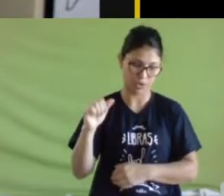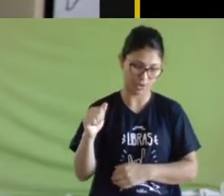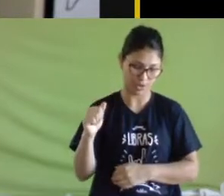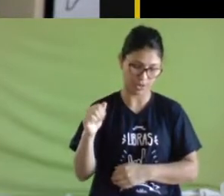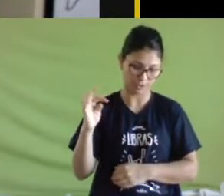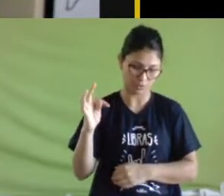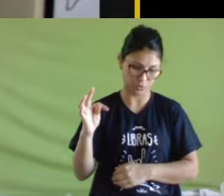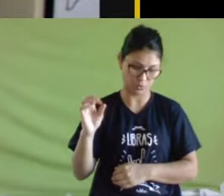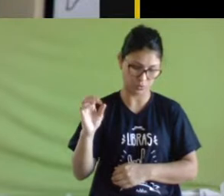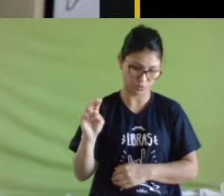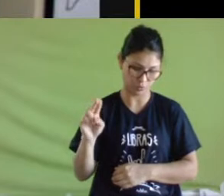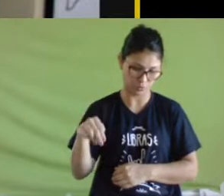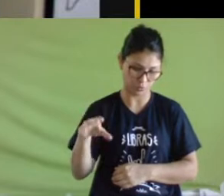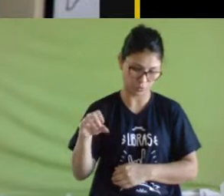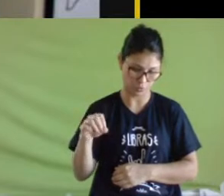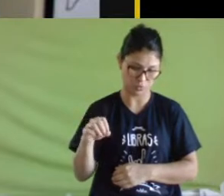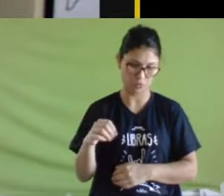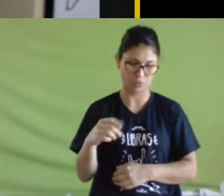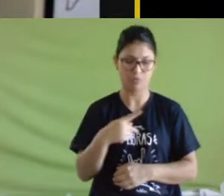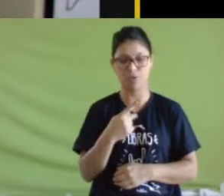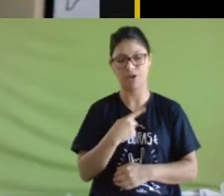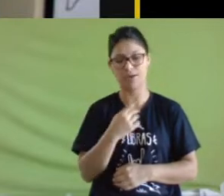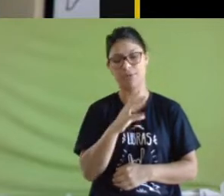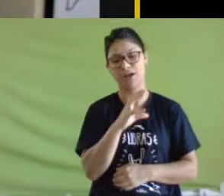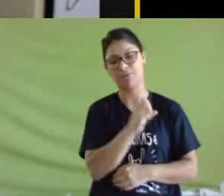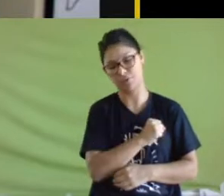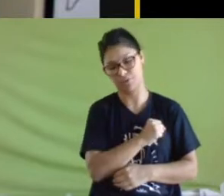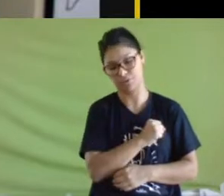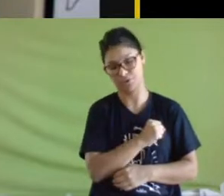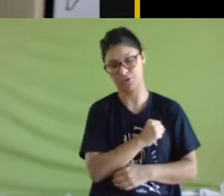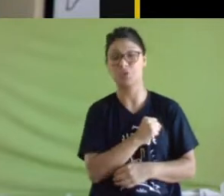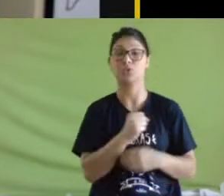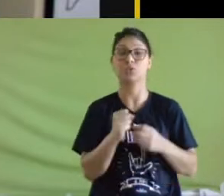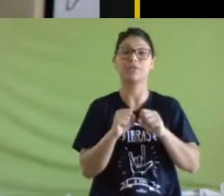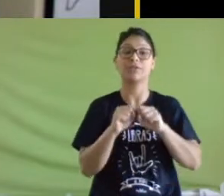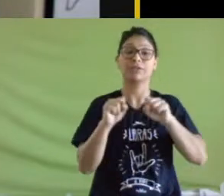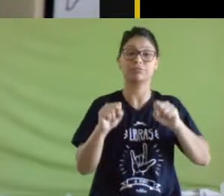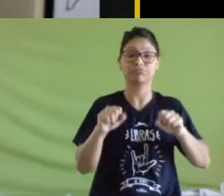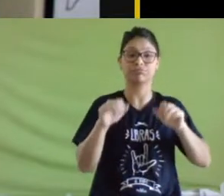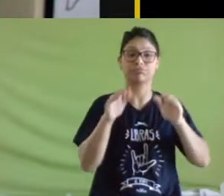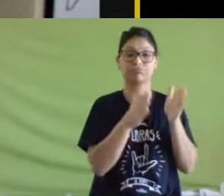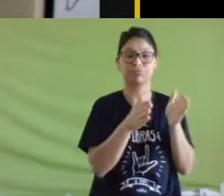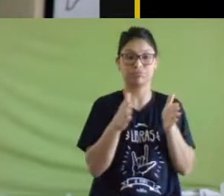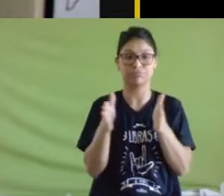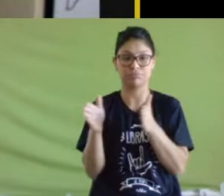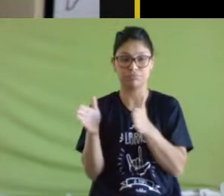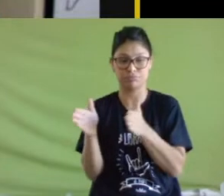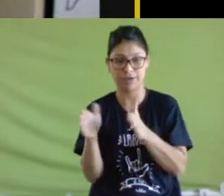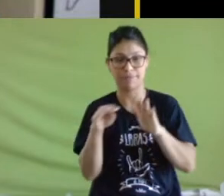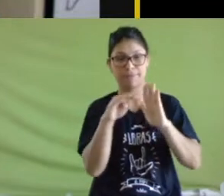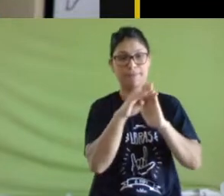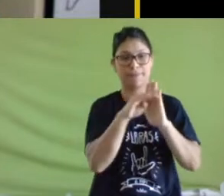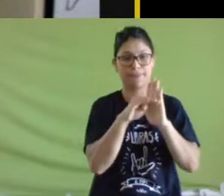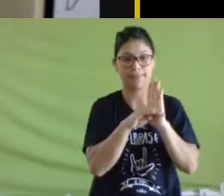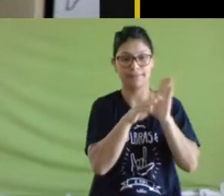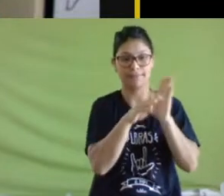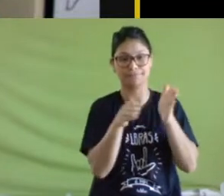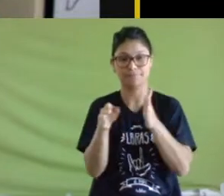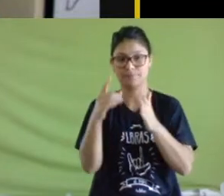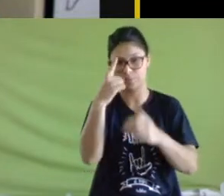amor. Tudo isso estava totalmente sistematizado, e nesse sentido a ideia de